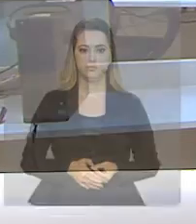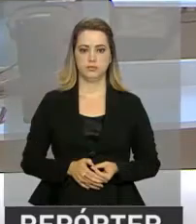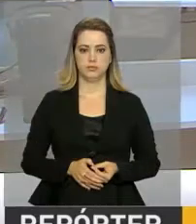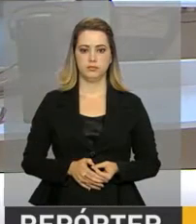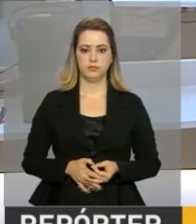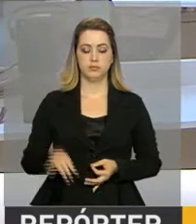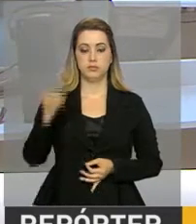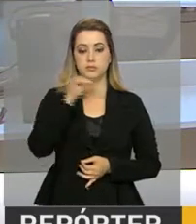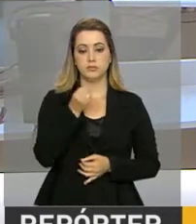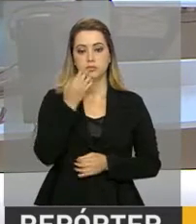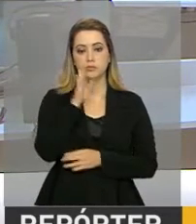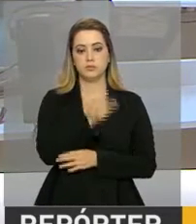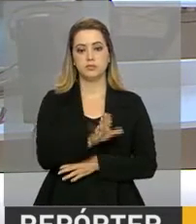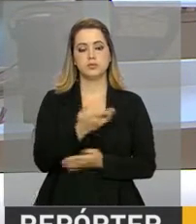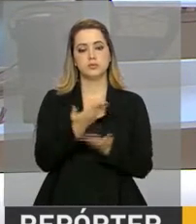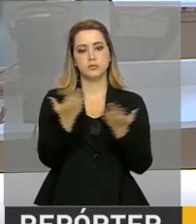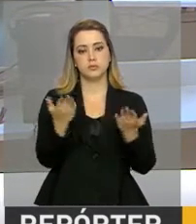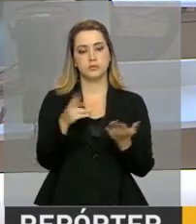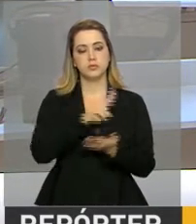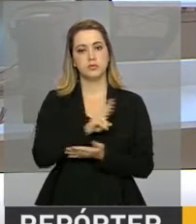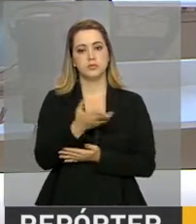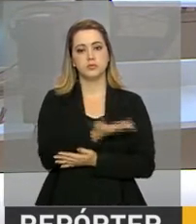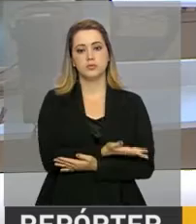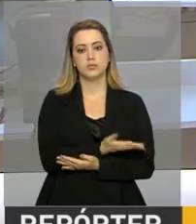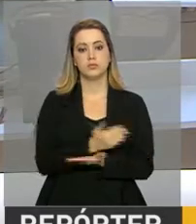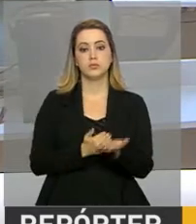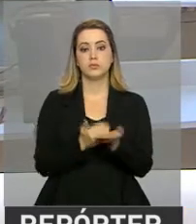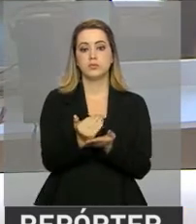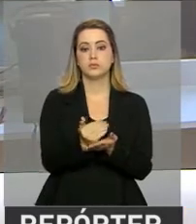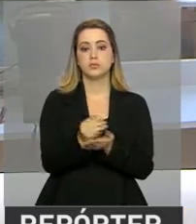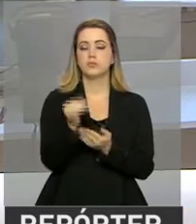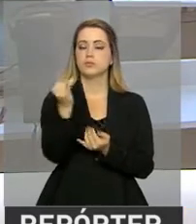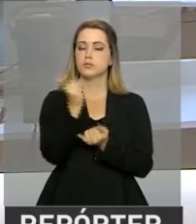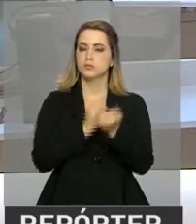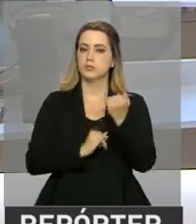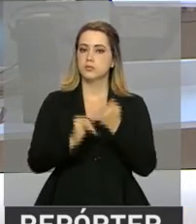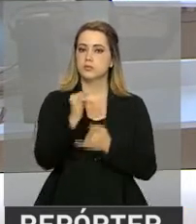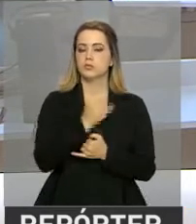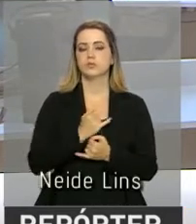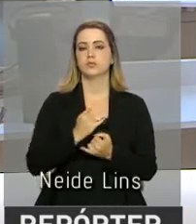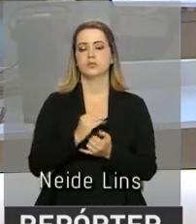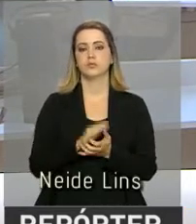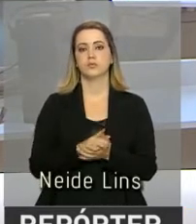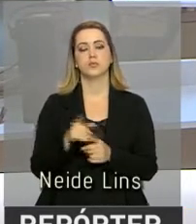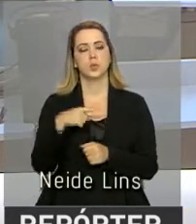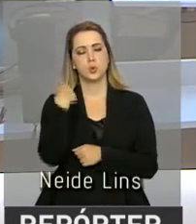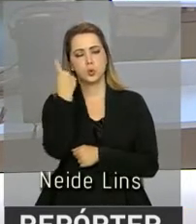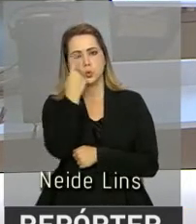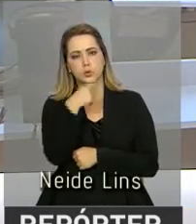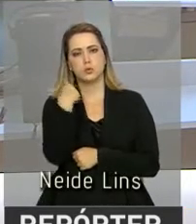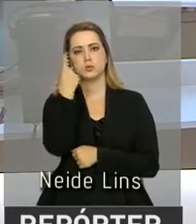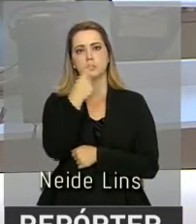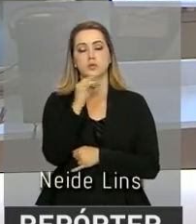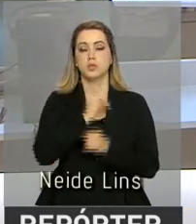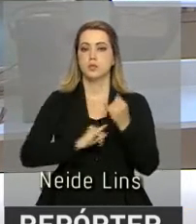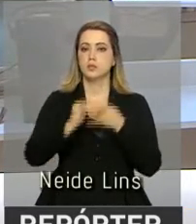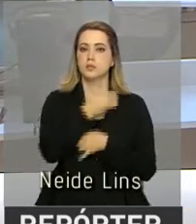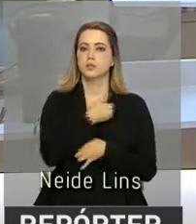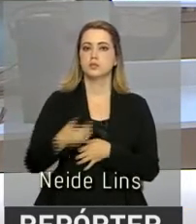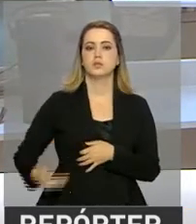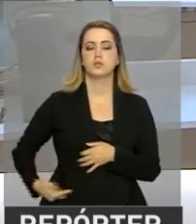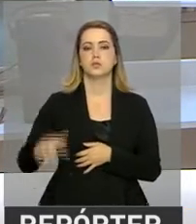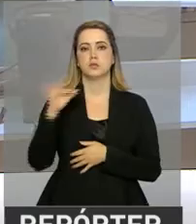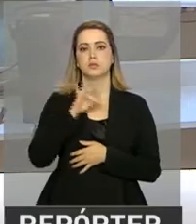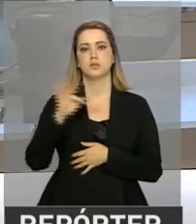olá boa tarde pra você o senhor josé luiz filho ea partir de agora trago pra você de hora em hora as notícias do governo federal